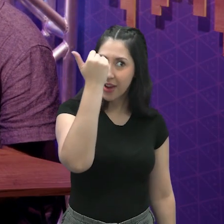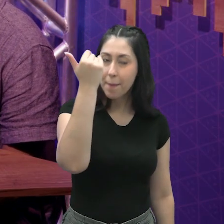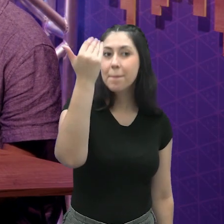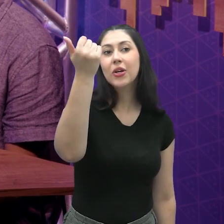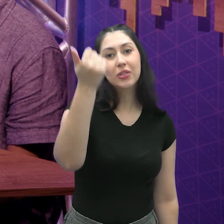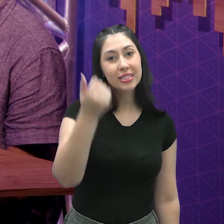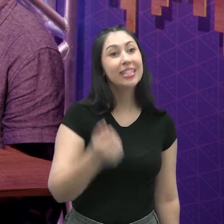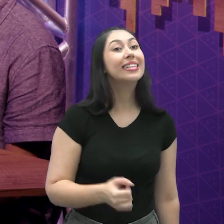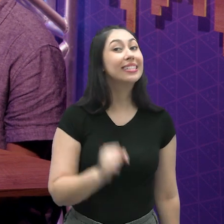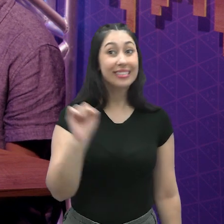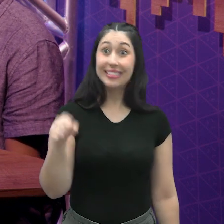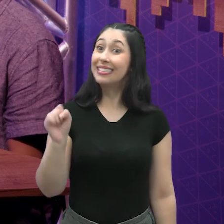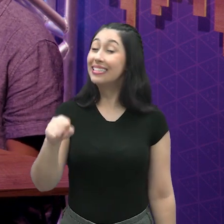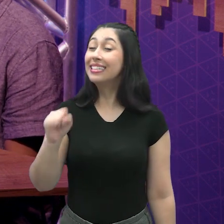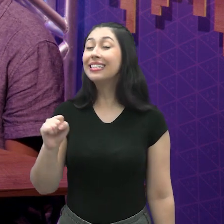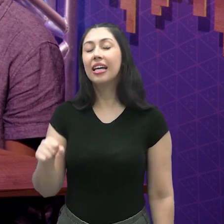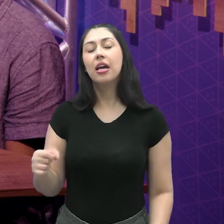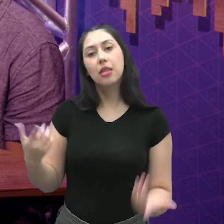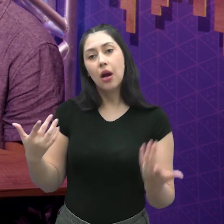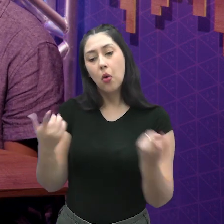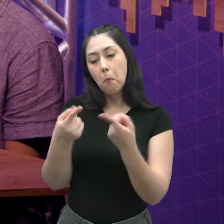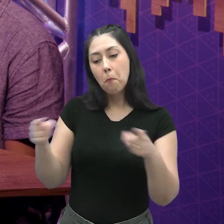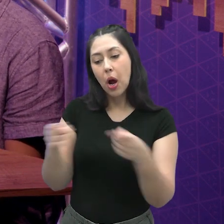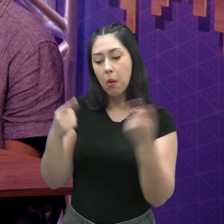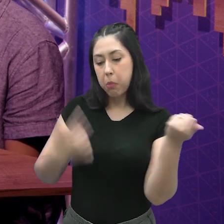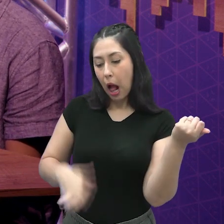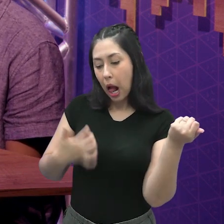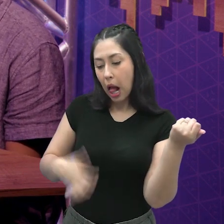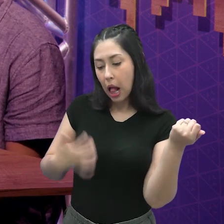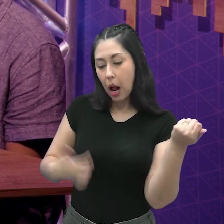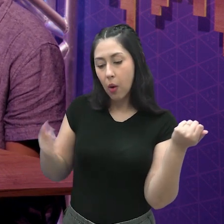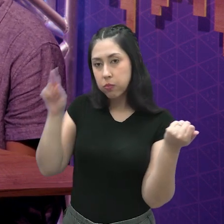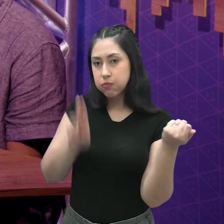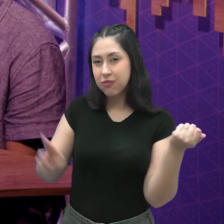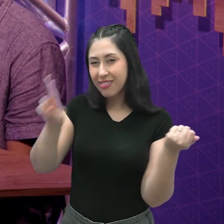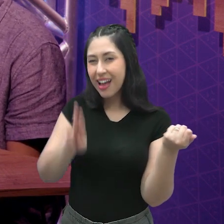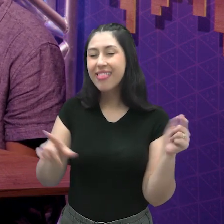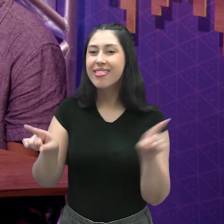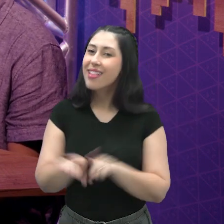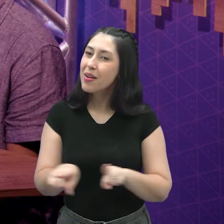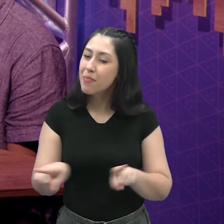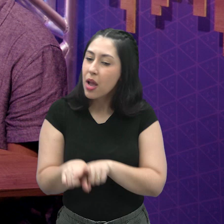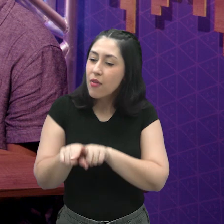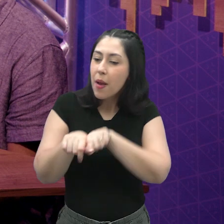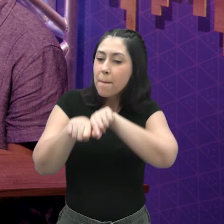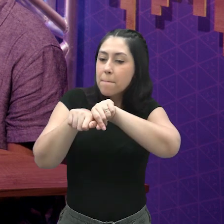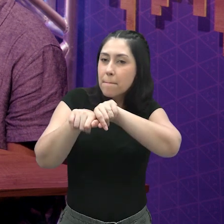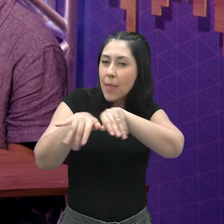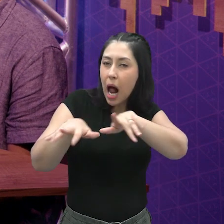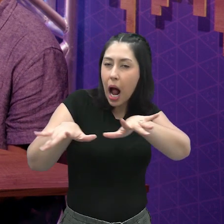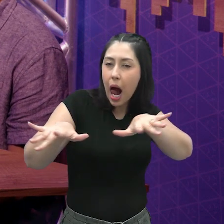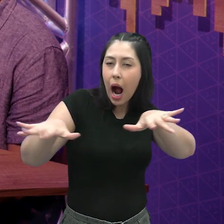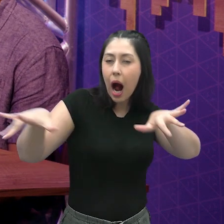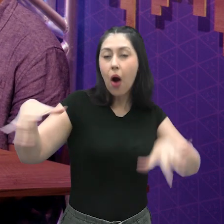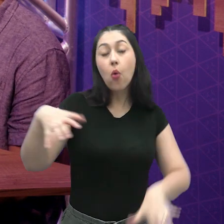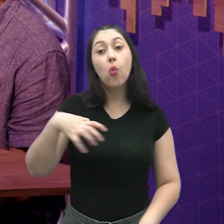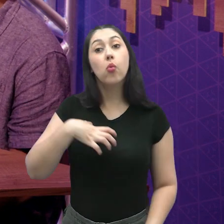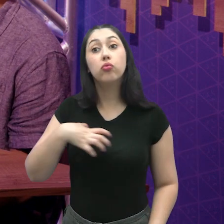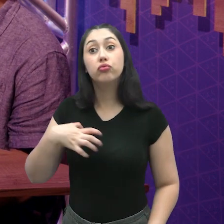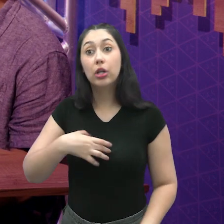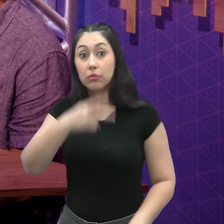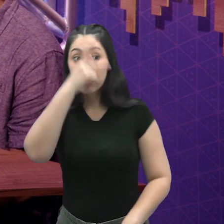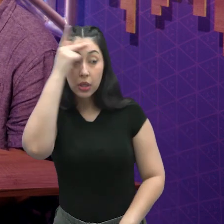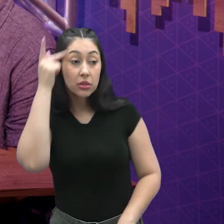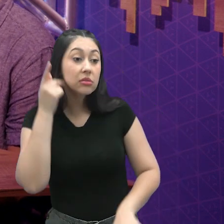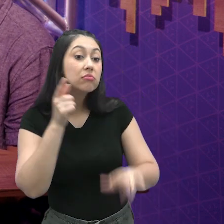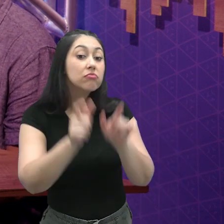com certeza Beijinho Doce. Sim. E assim, o sertanejo universitário, ele foi expandindo esse estilo musical para